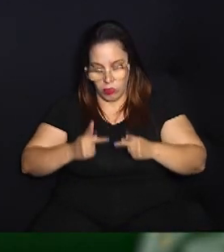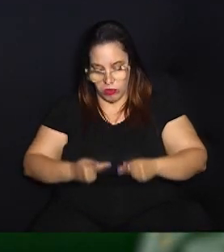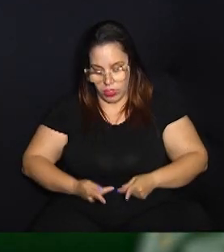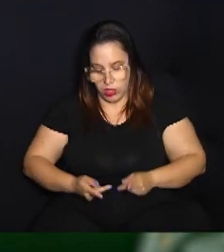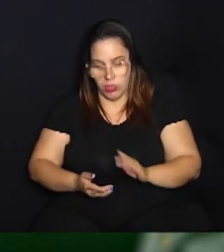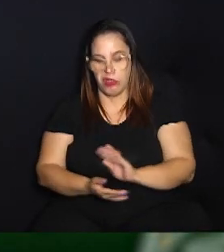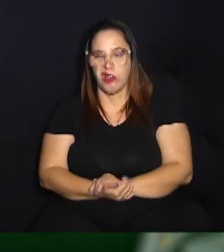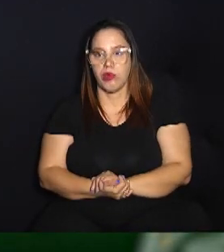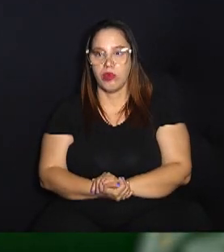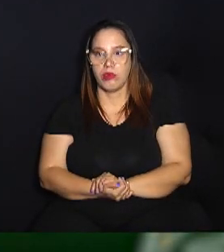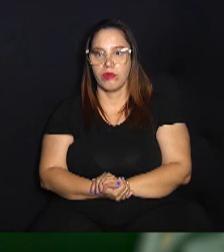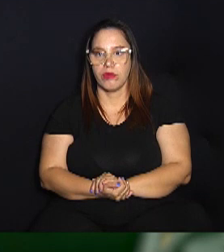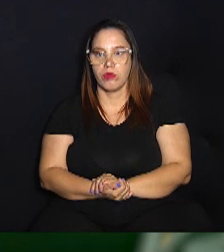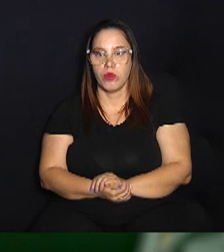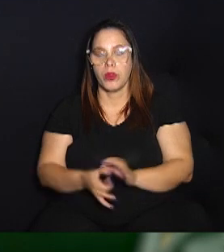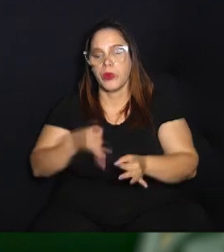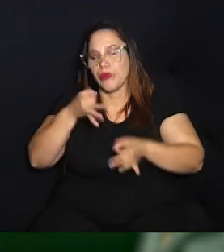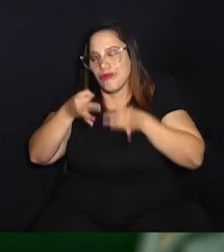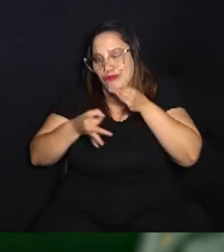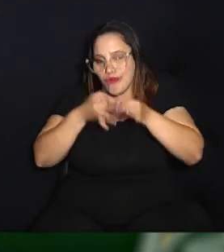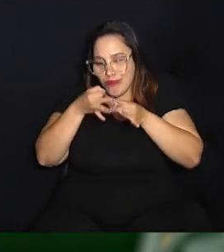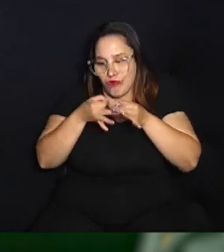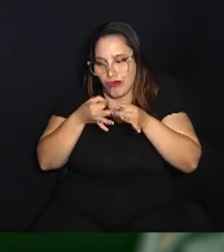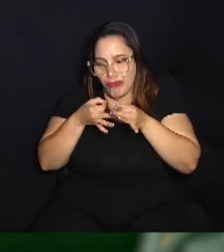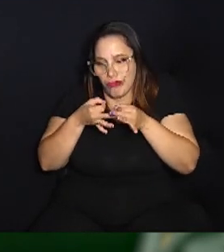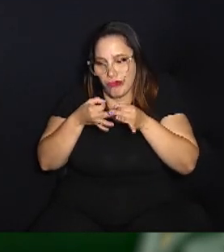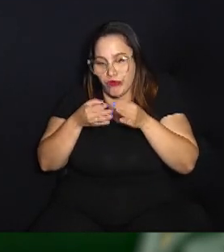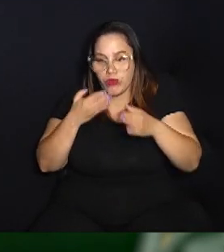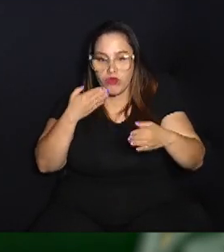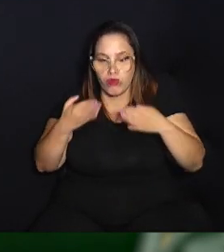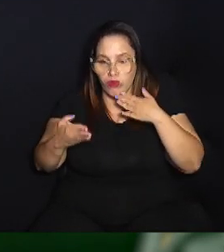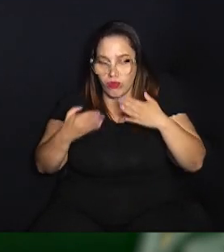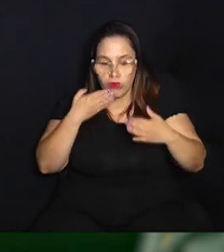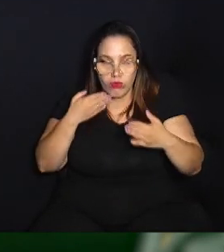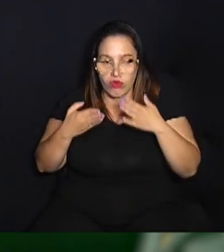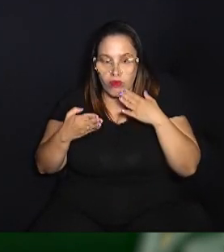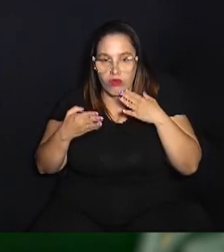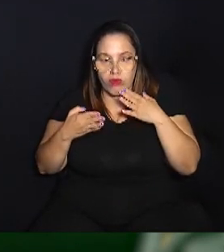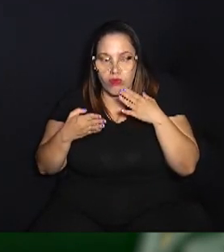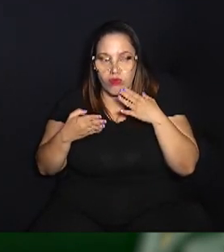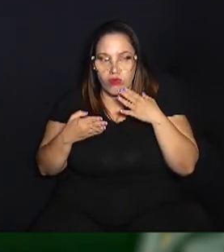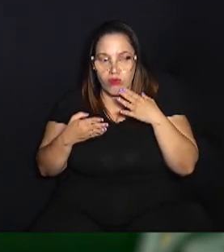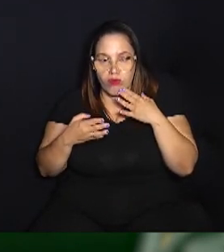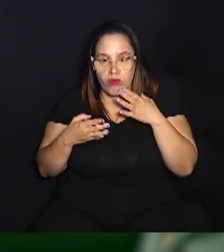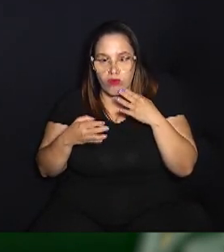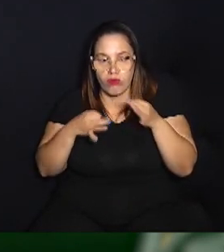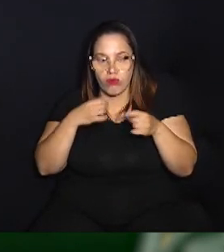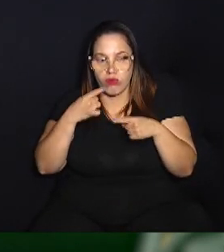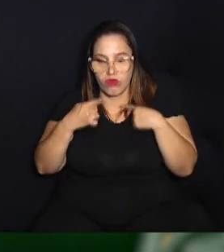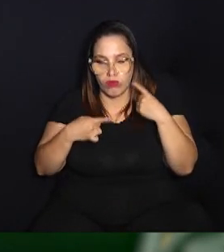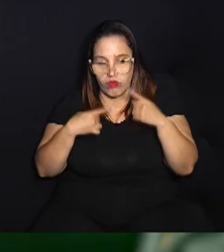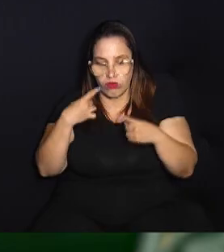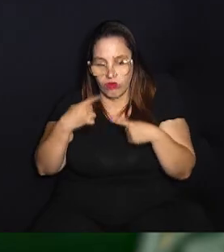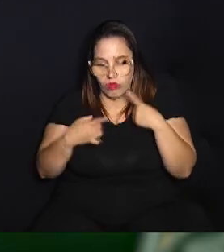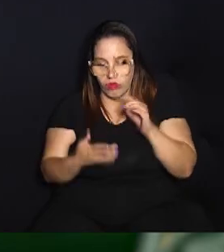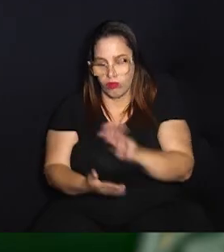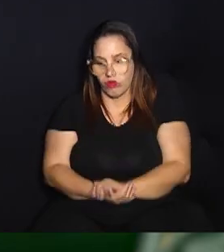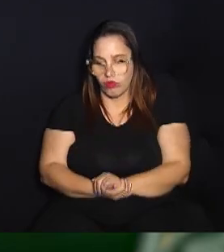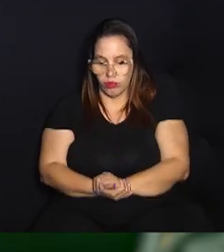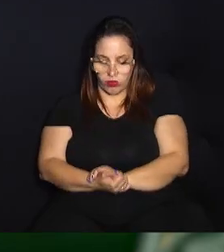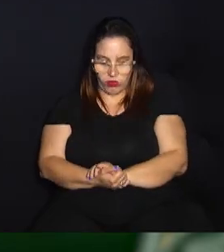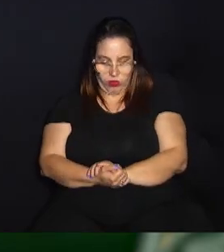humanizadora, crítica, pelo diálogo, por meio da conscientização, os sujeitos tomam aí